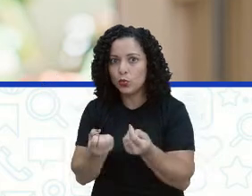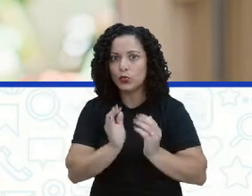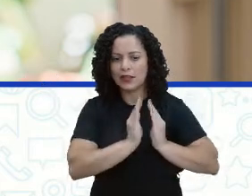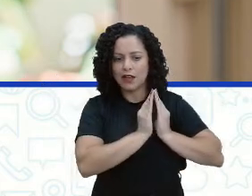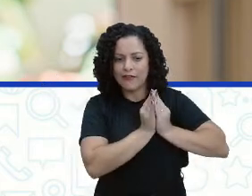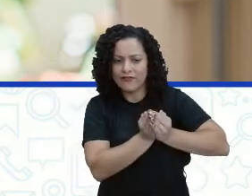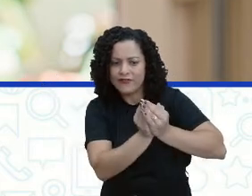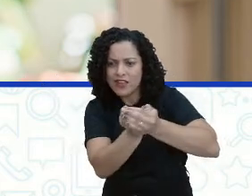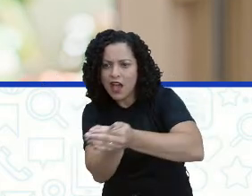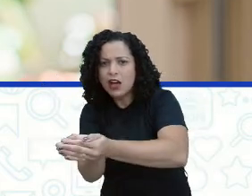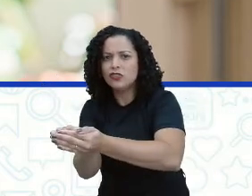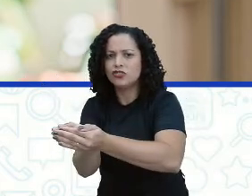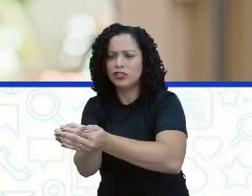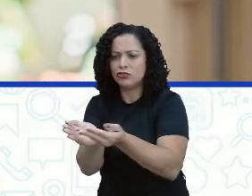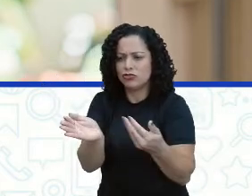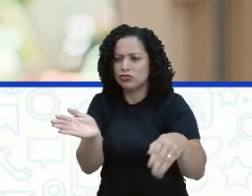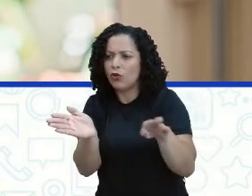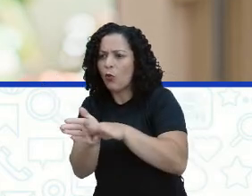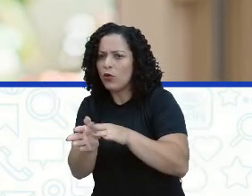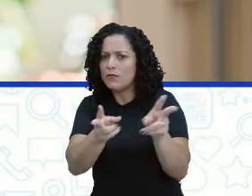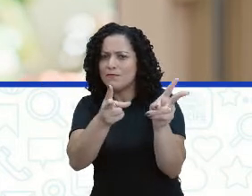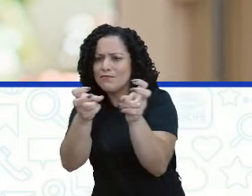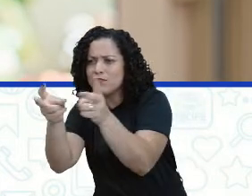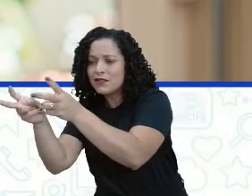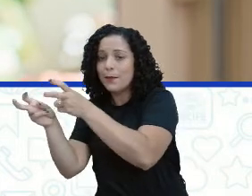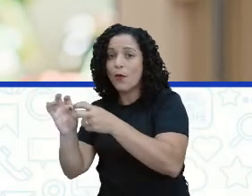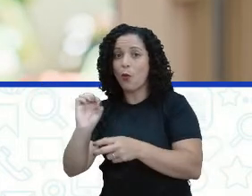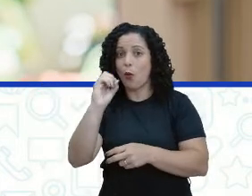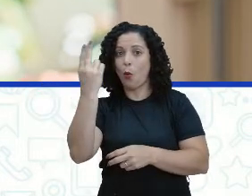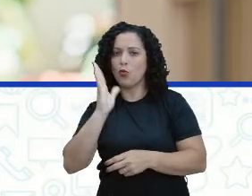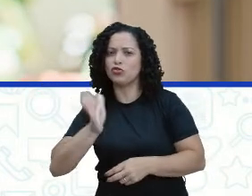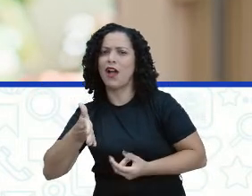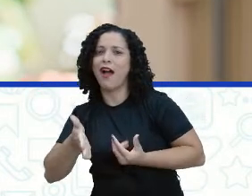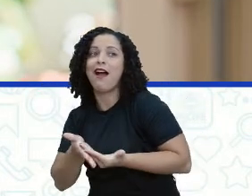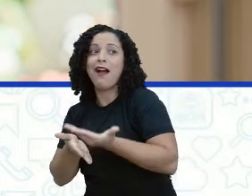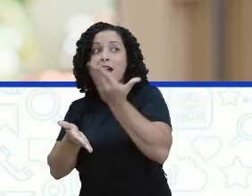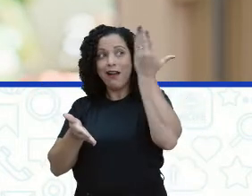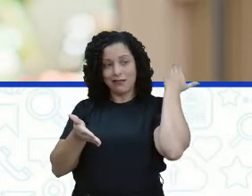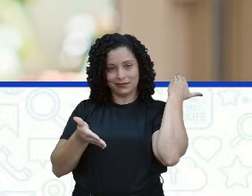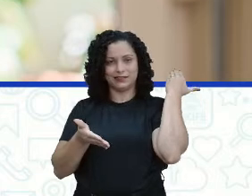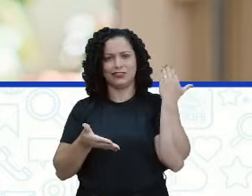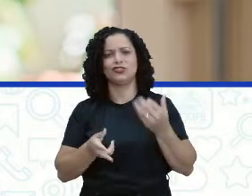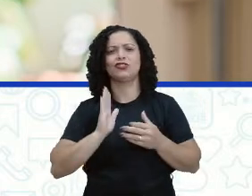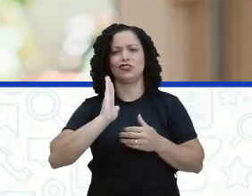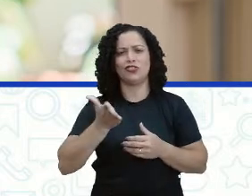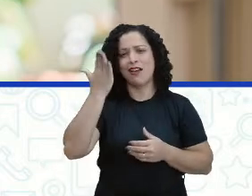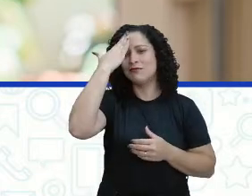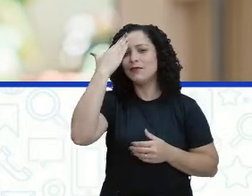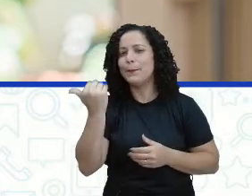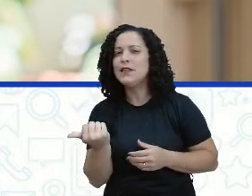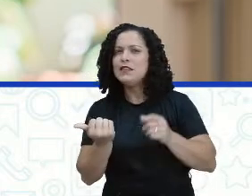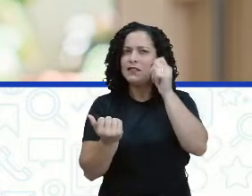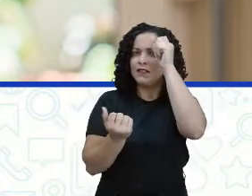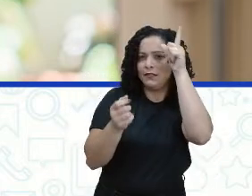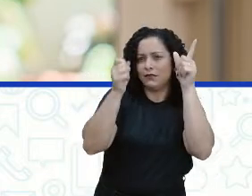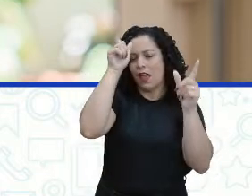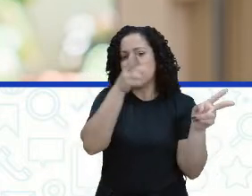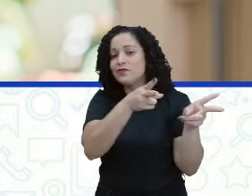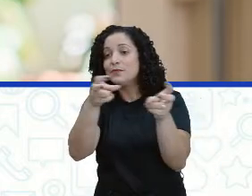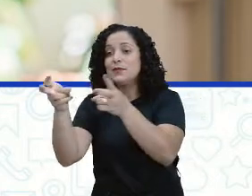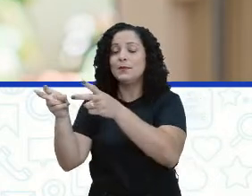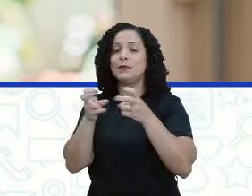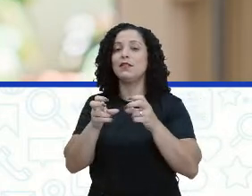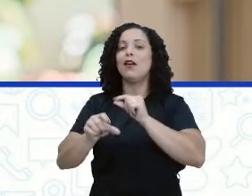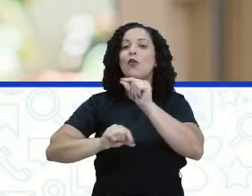essa percepção nesta viagem? Ou Darwin já vinha observando isso antes, ou ele já tinha algumas ideias? O que é que vocês